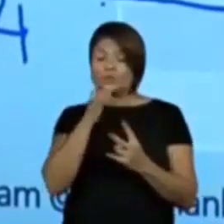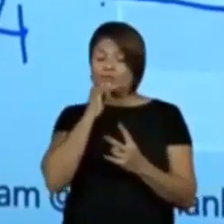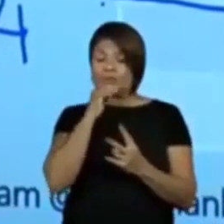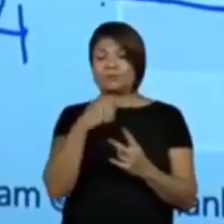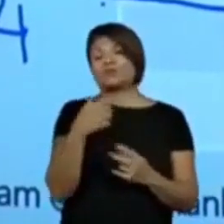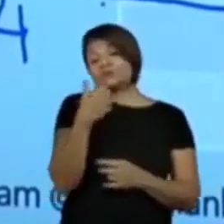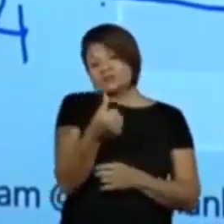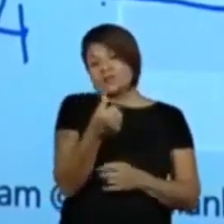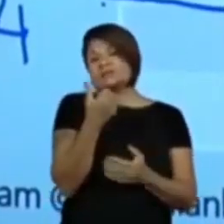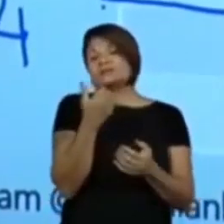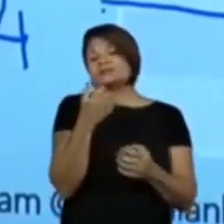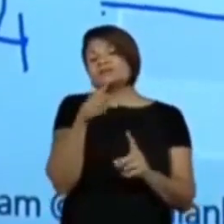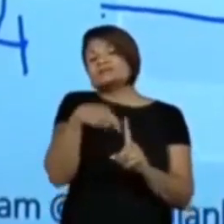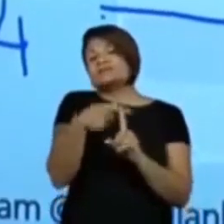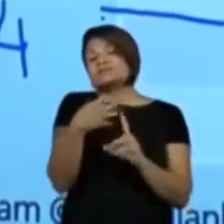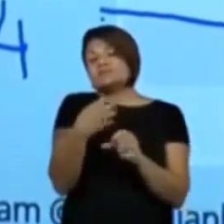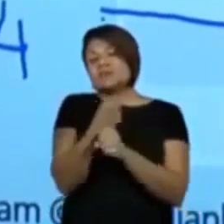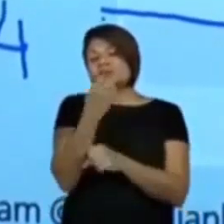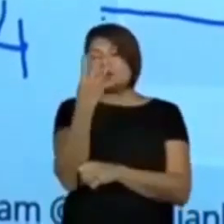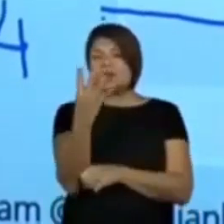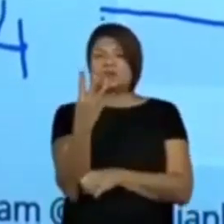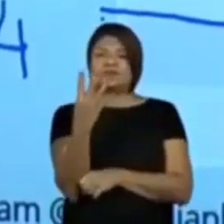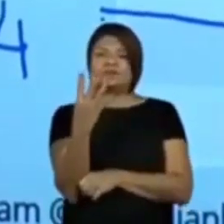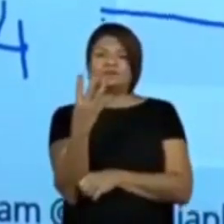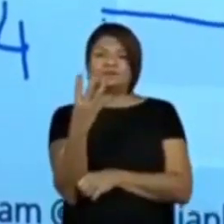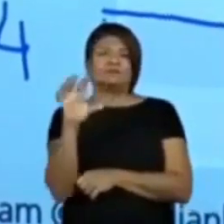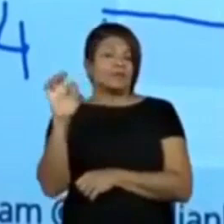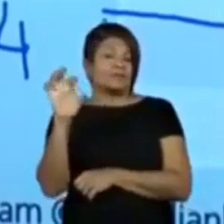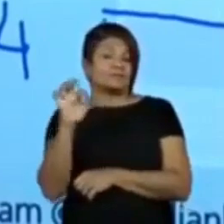uma parcela de 10.